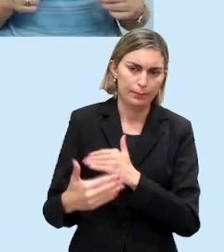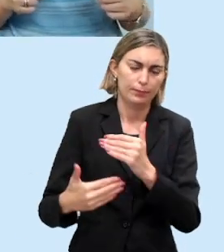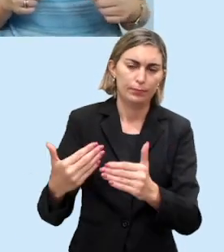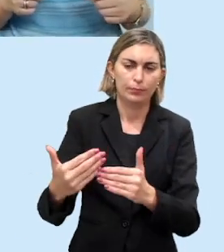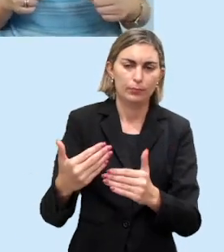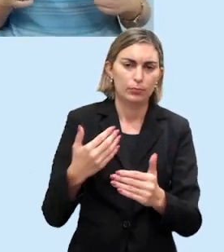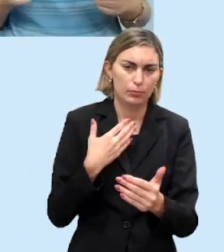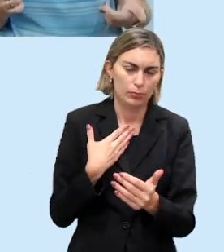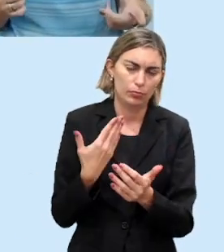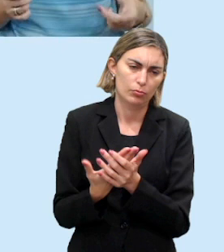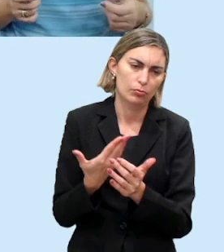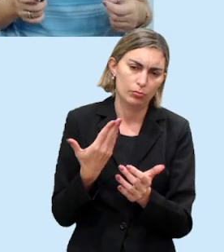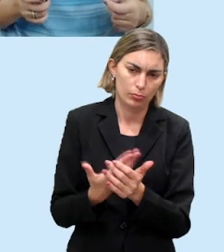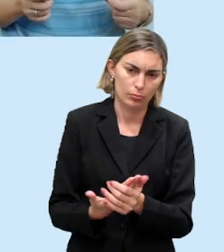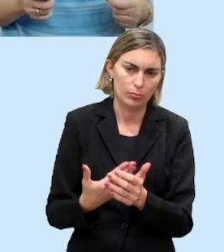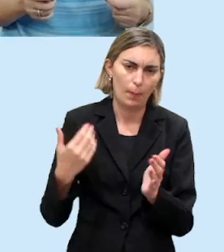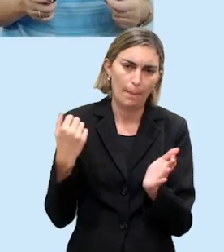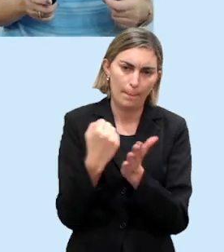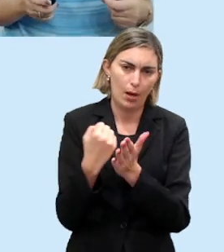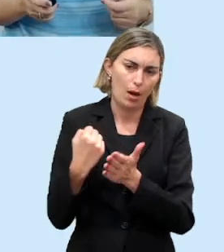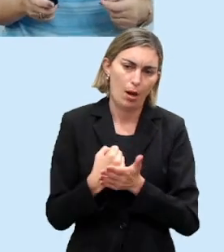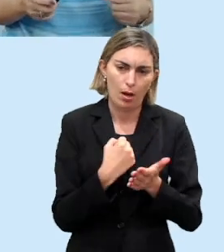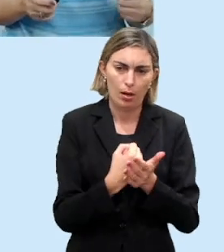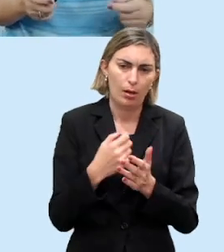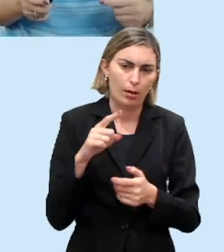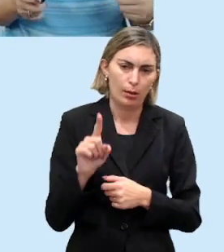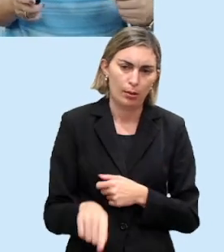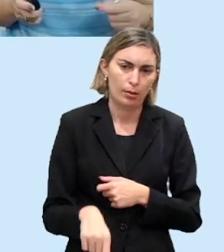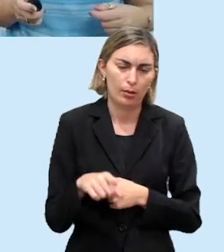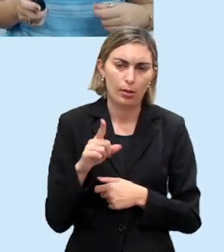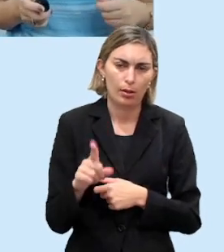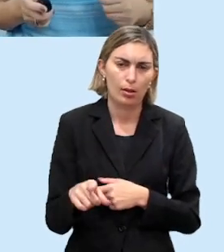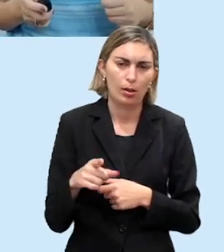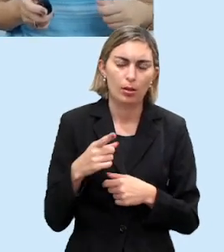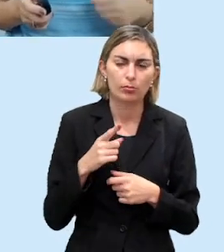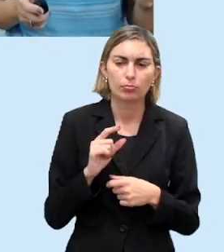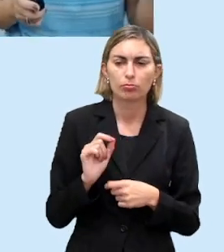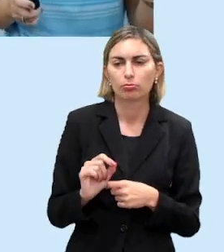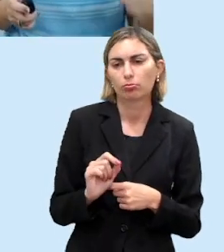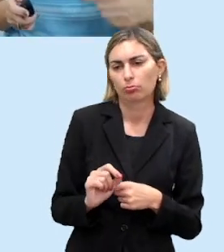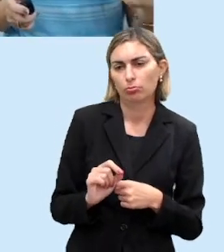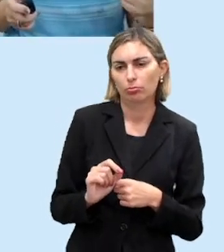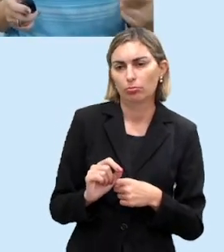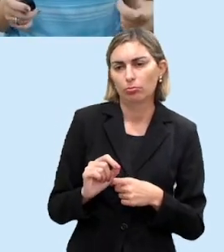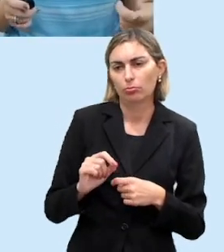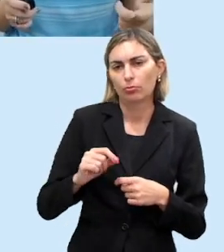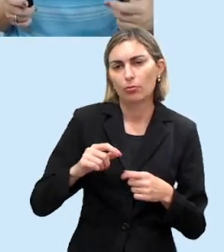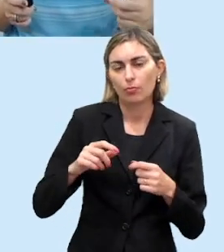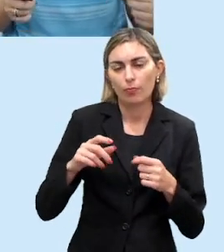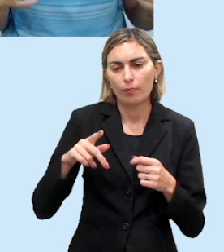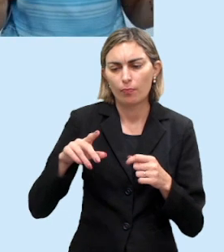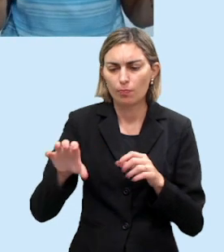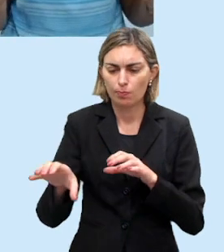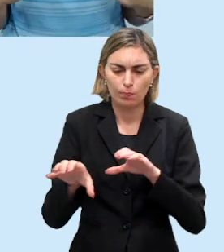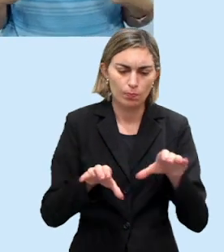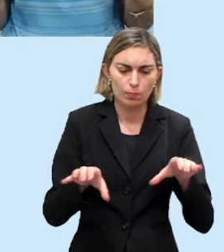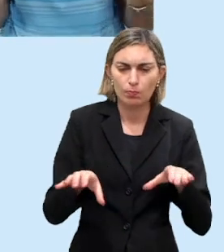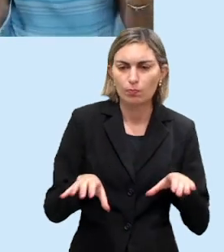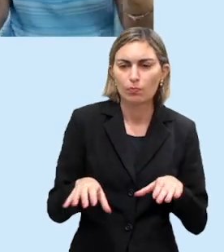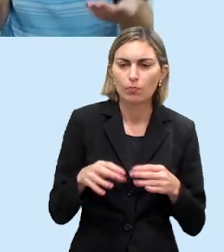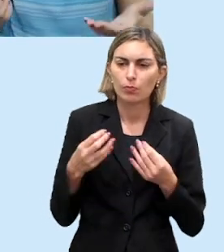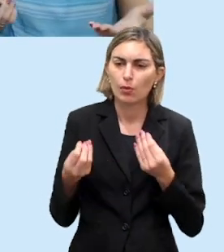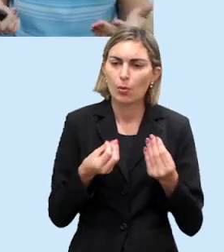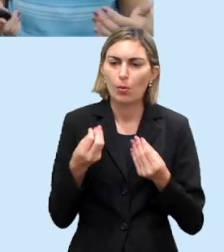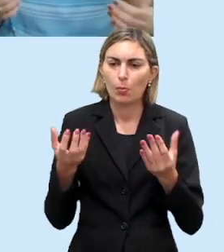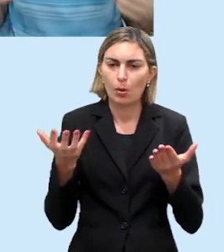gente estuda marcas, que é a questão do posicionamento, né? O posicionamento é como é que eu